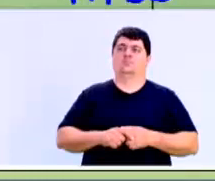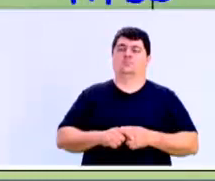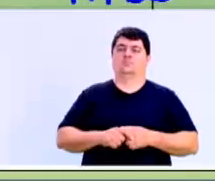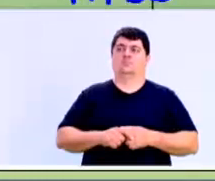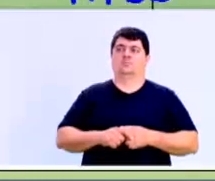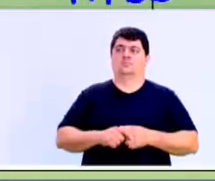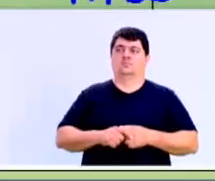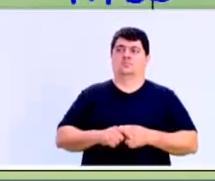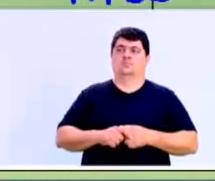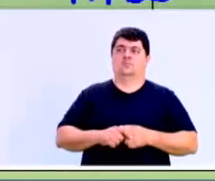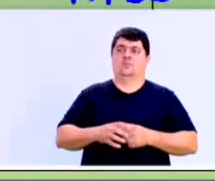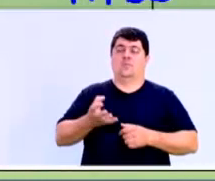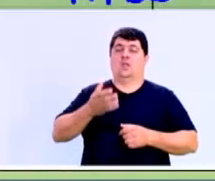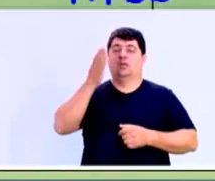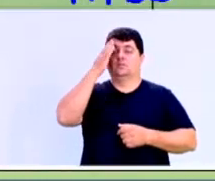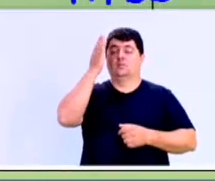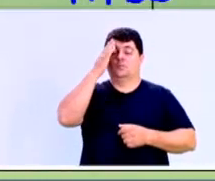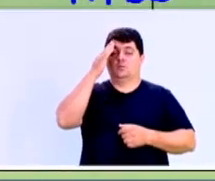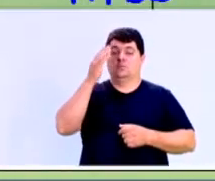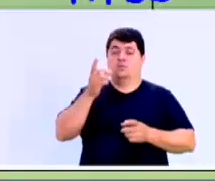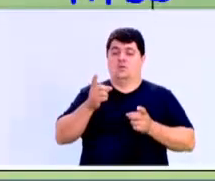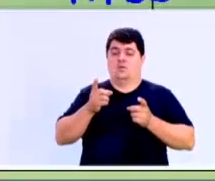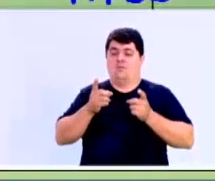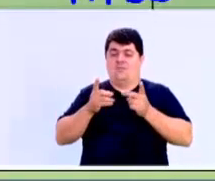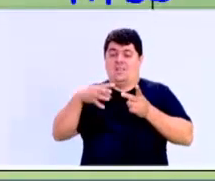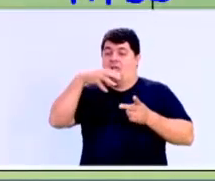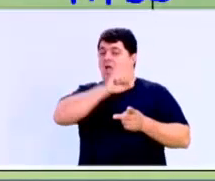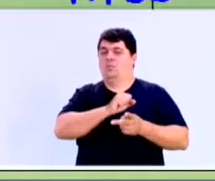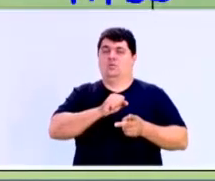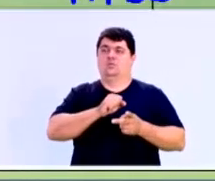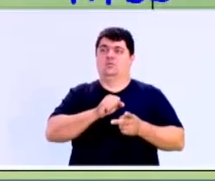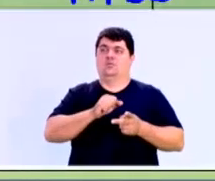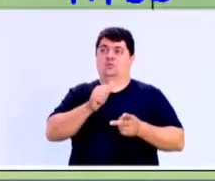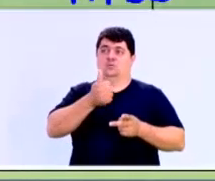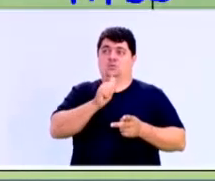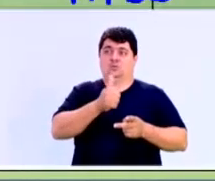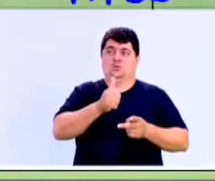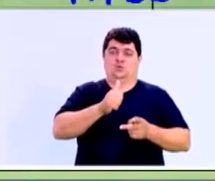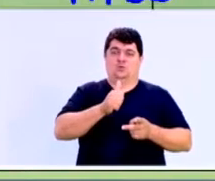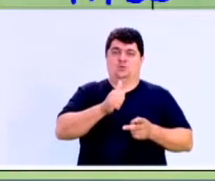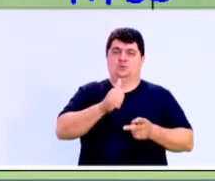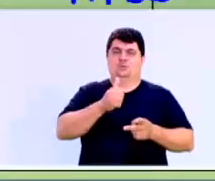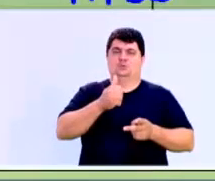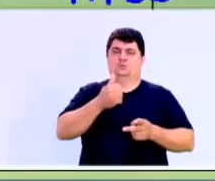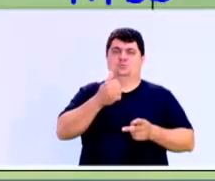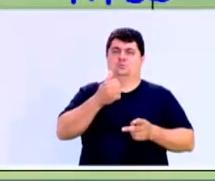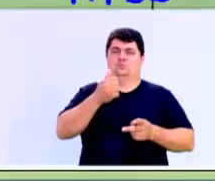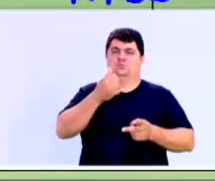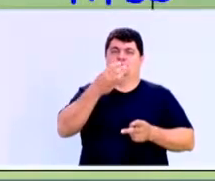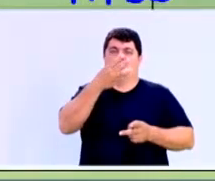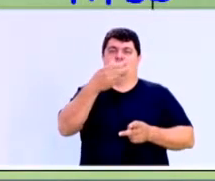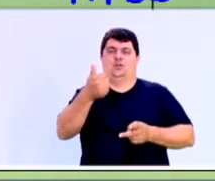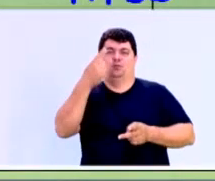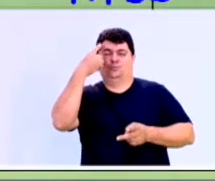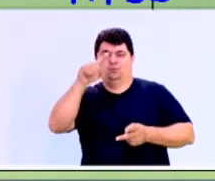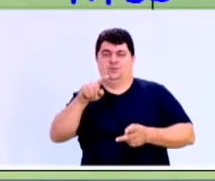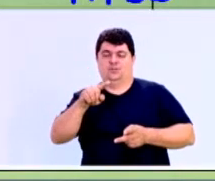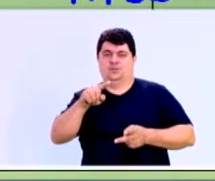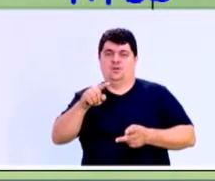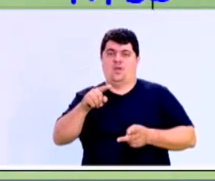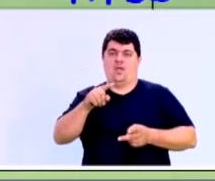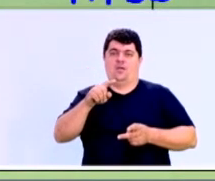Beleza? Então assim, ó, eu quero que eu venda em menos dia possível. No ano 2011, eu vendia o estoque em menor